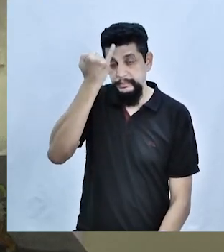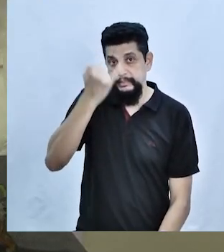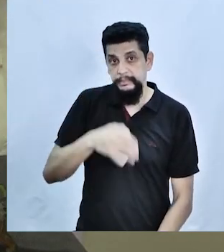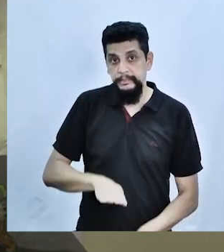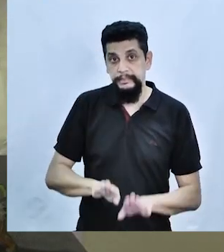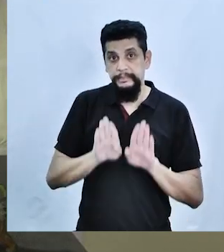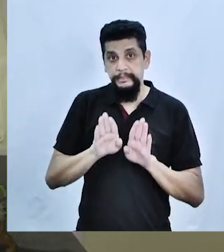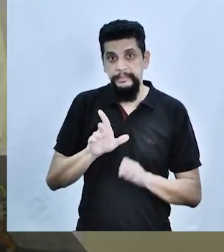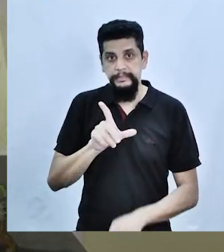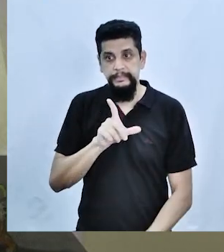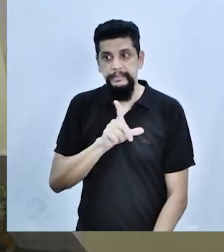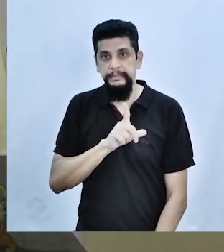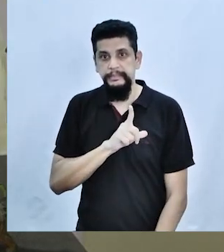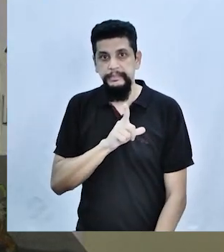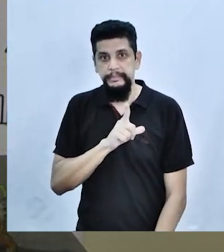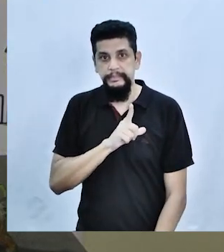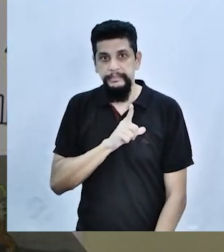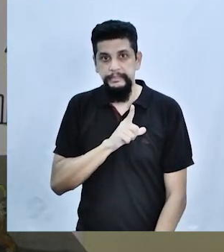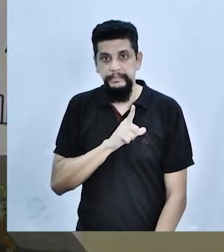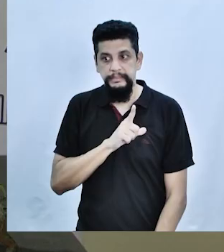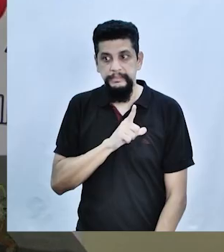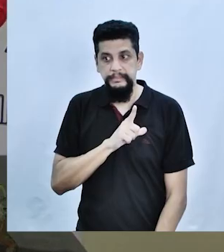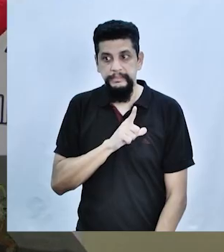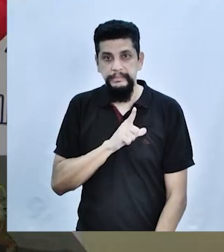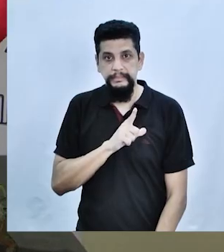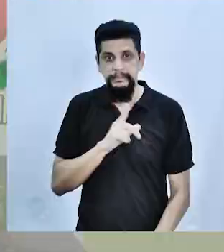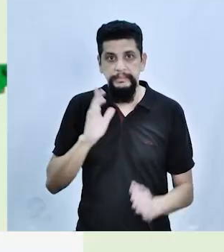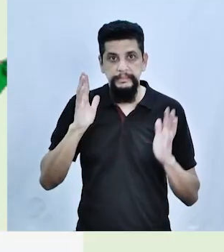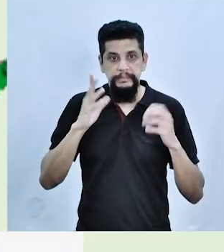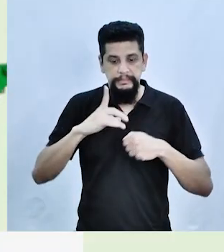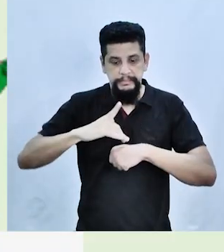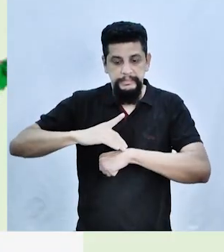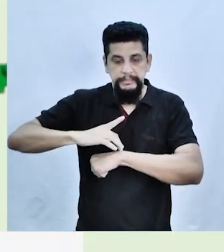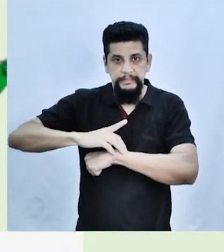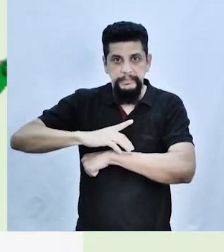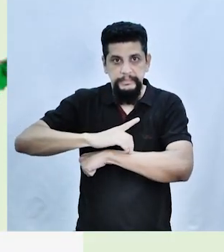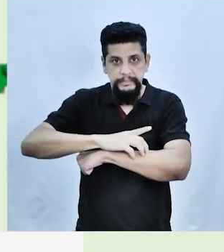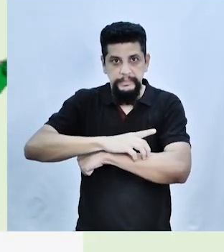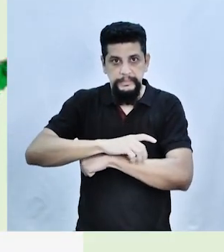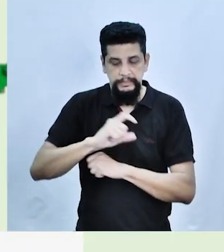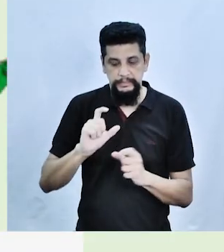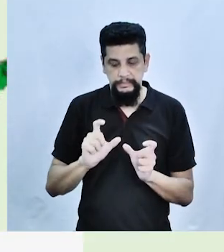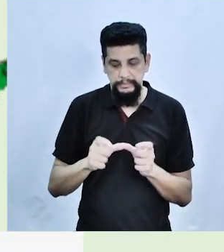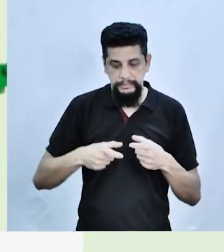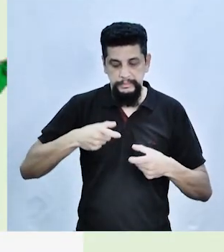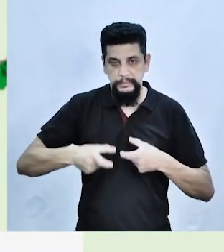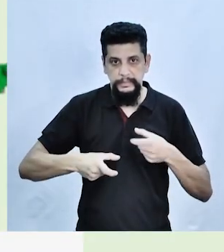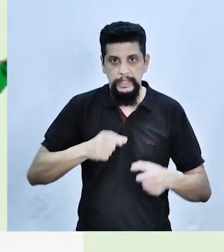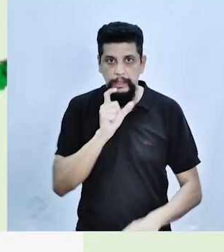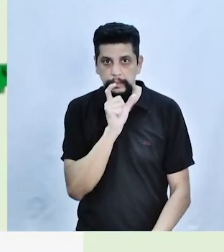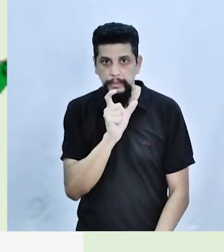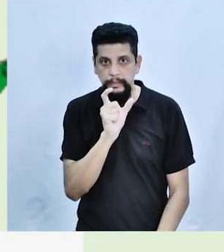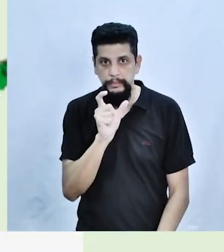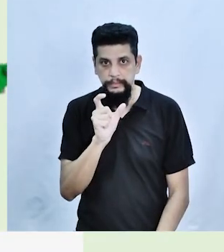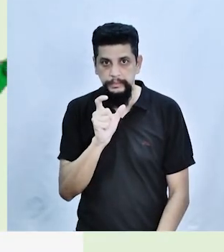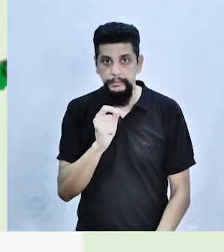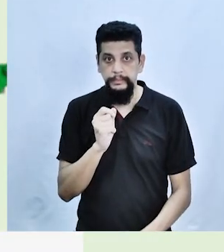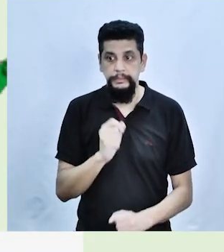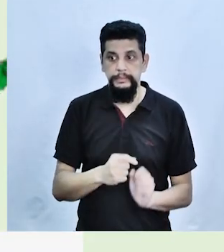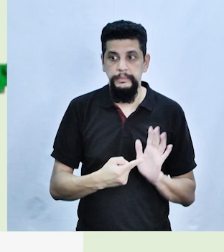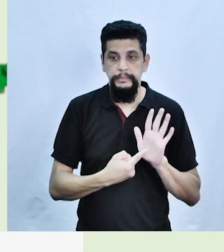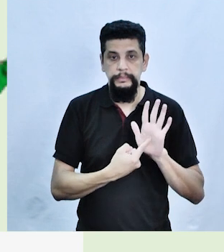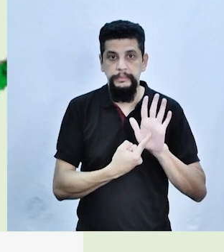tem mais alguém que vai te dar uma pista. Diz aí, Dino. Olha lá o que ele está contando. Que no quebra-cabeça, a